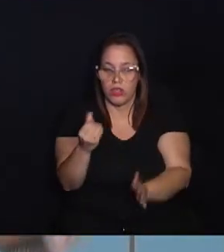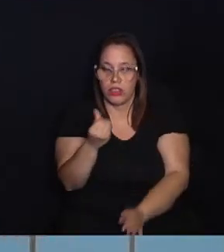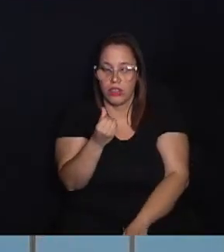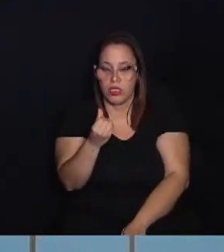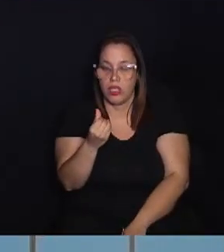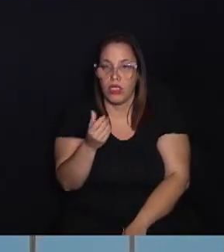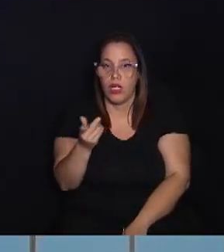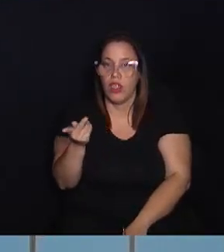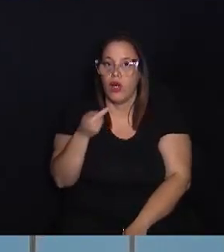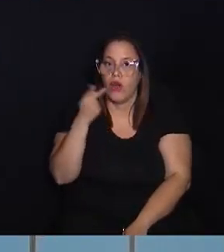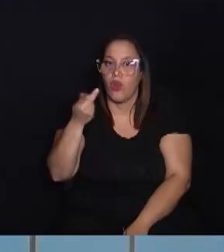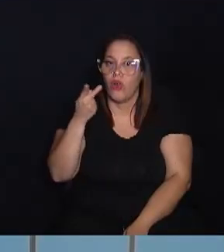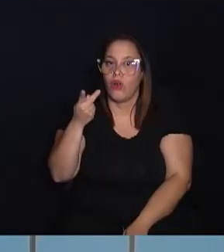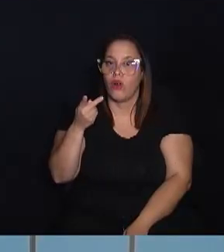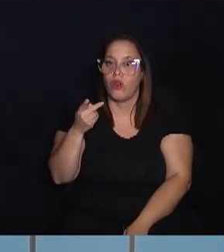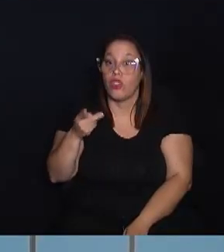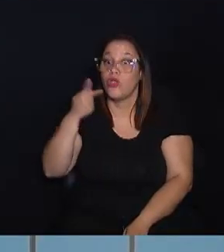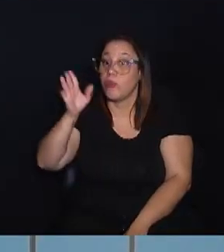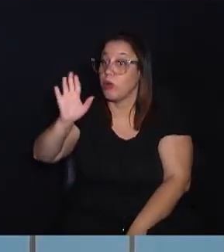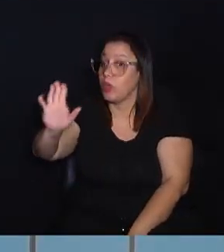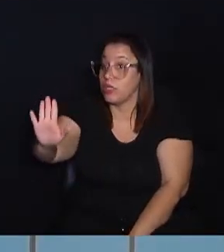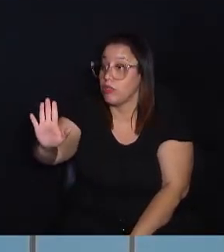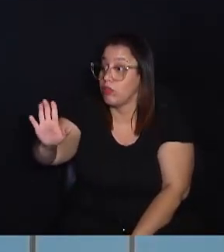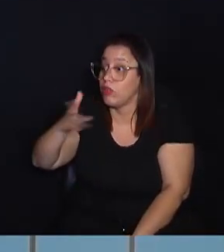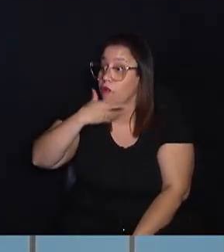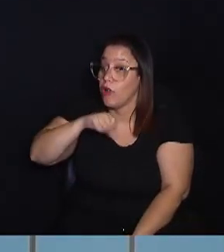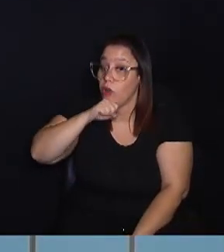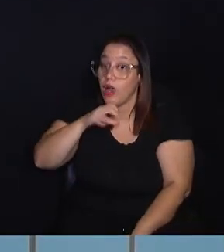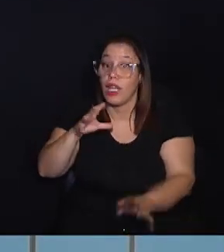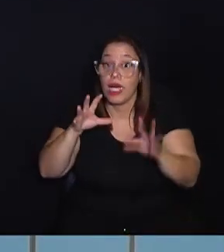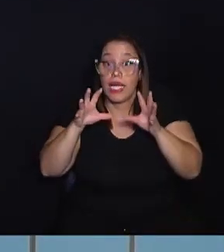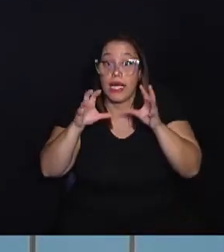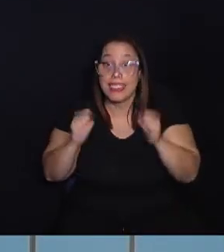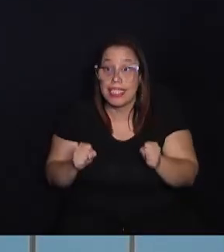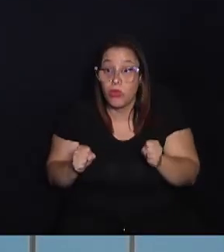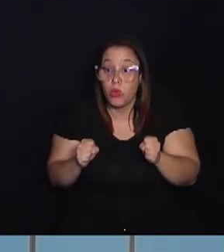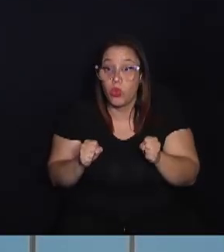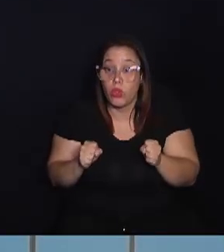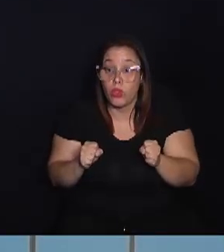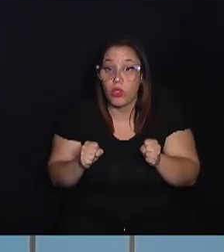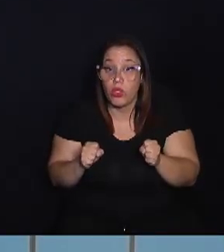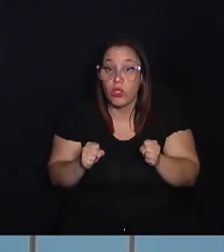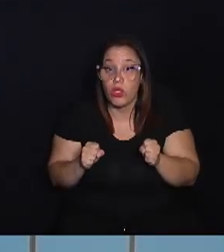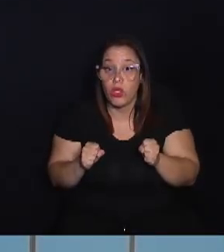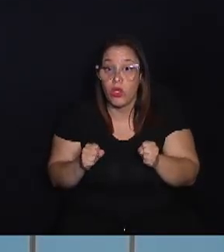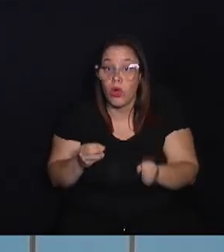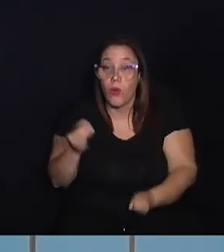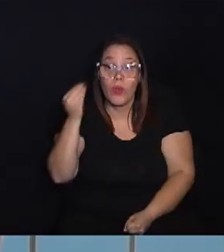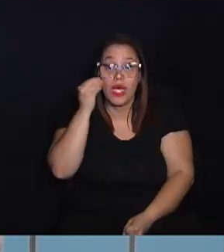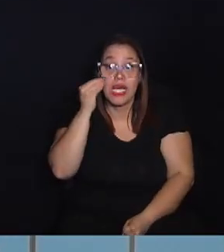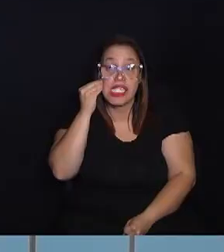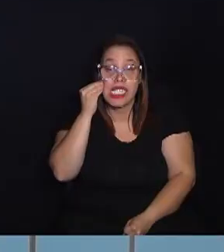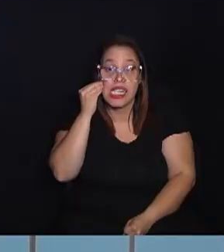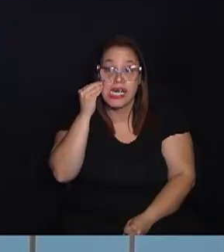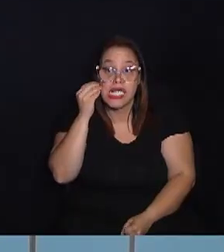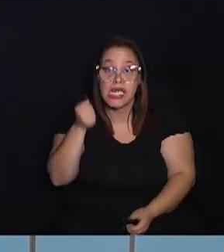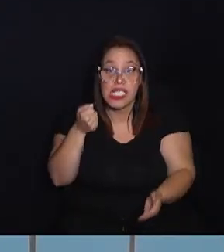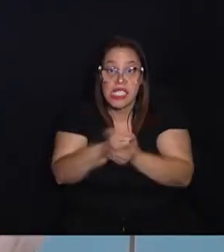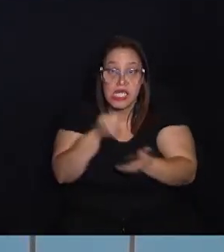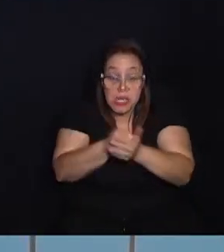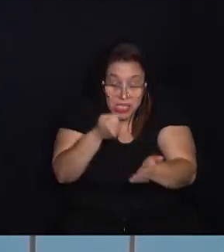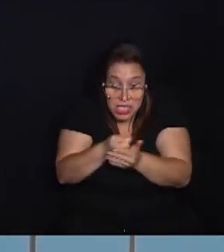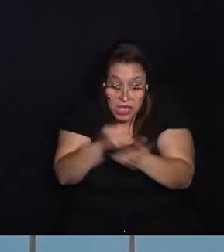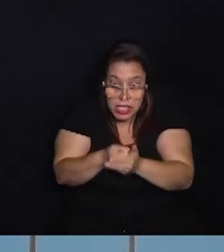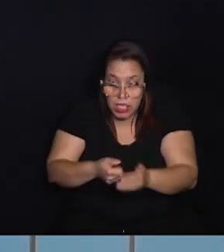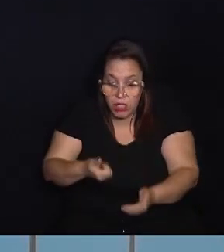fala, mas o que eu vou fazer? Cara, deixa eu te falar, gente. Segura a molecada na experimentação pesada de bebida